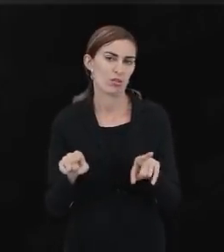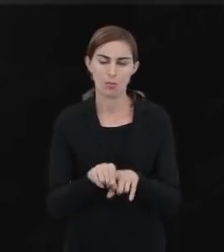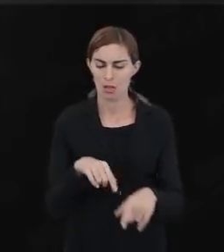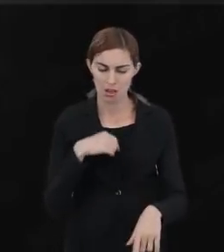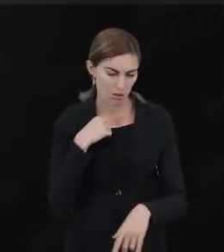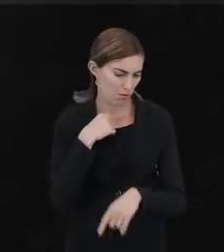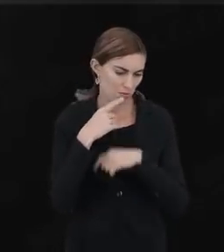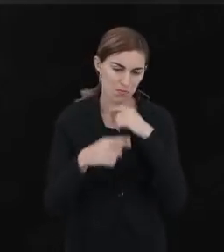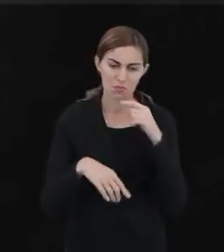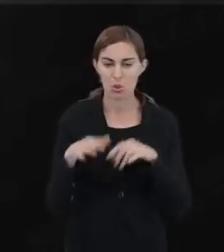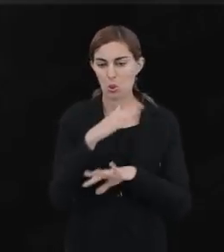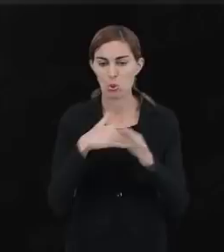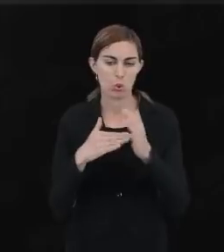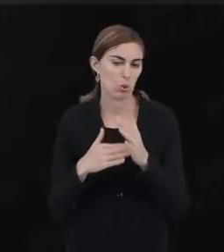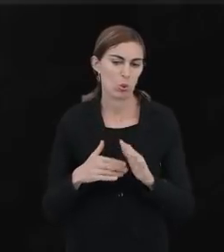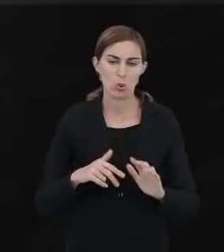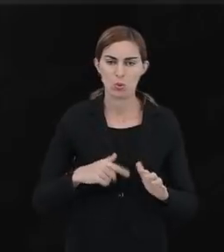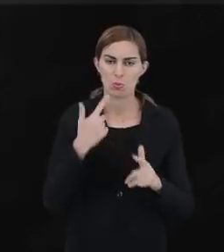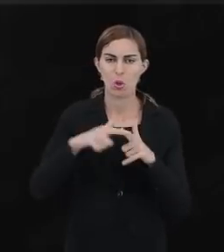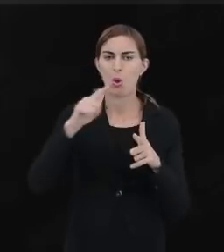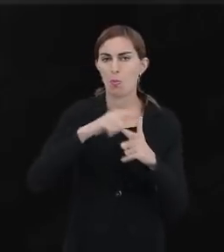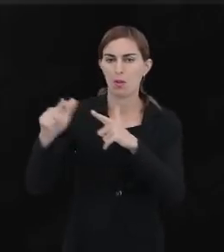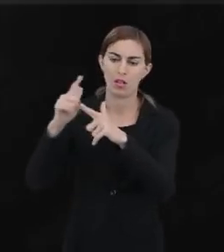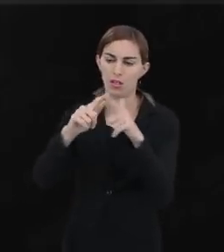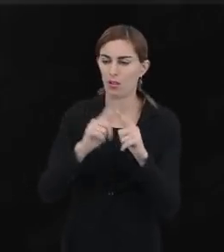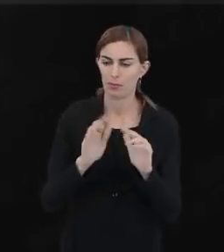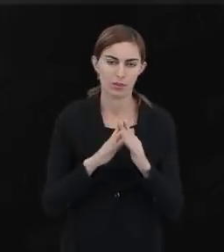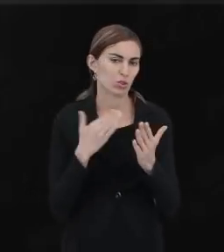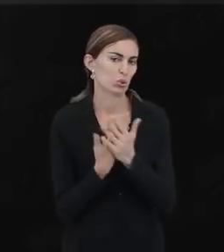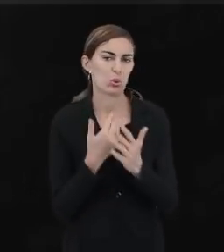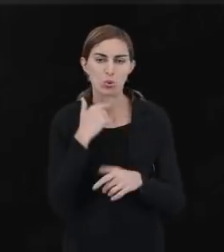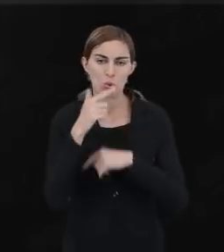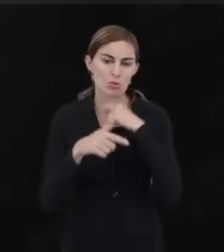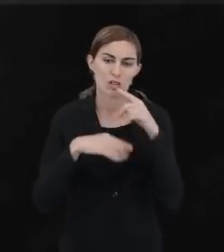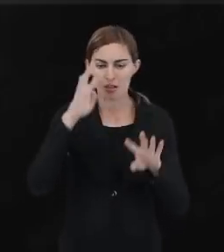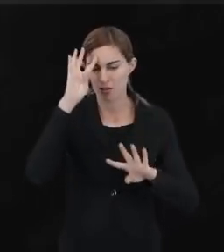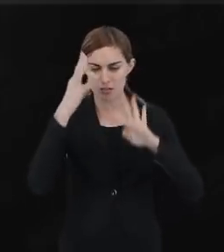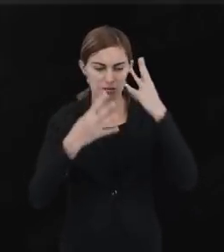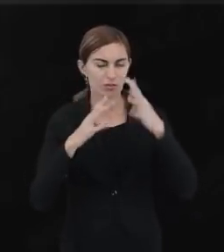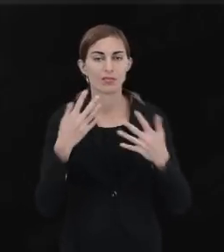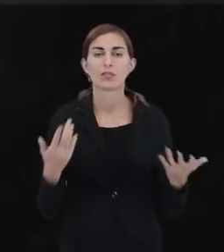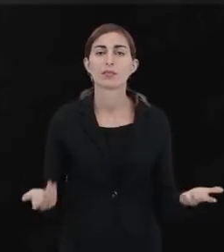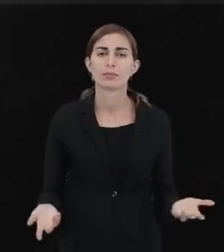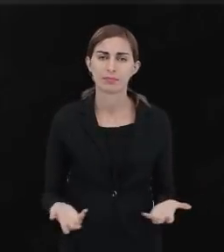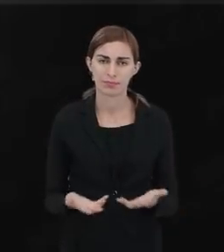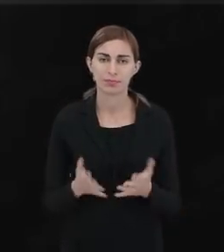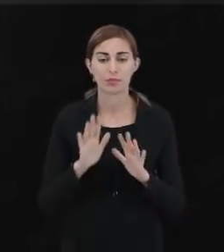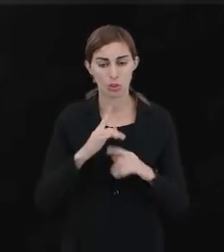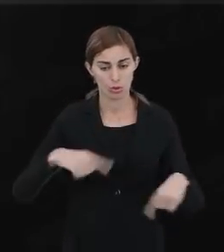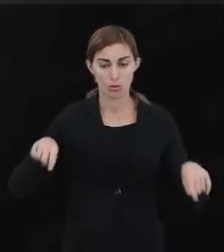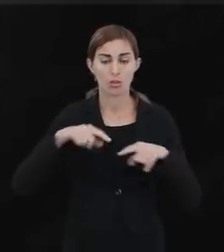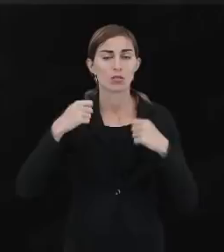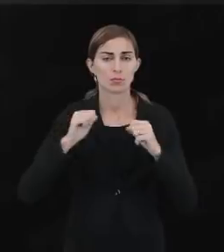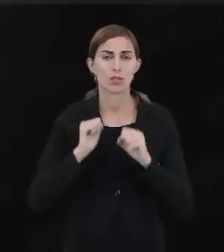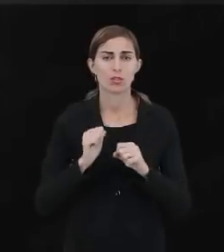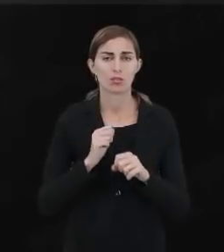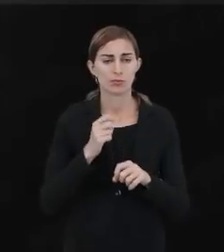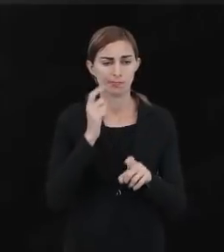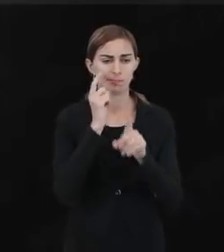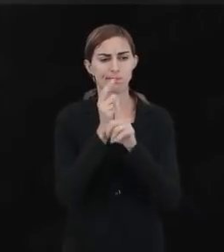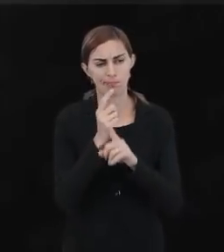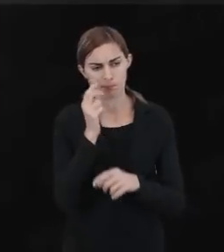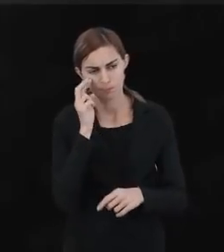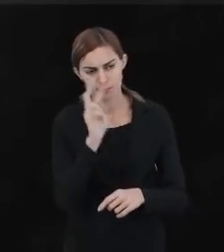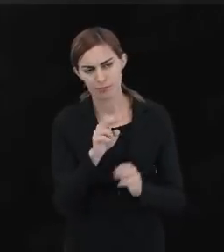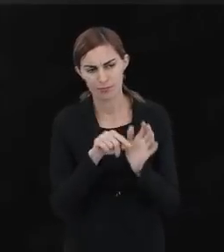conta de todos os desafios da escola agora nós podemos verificar que na